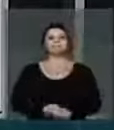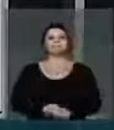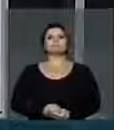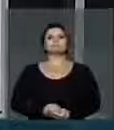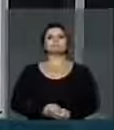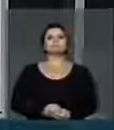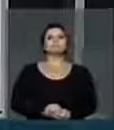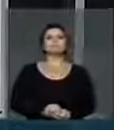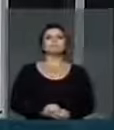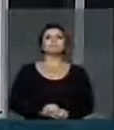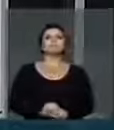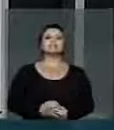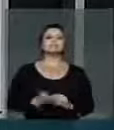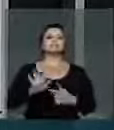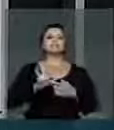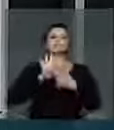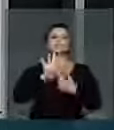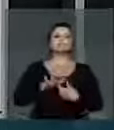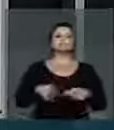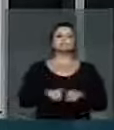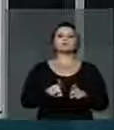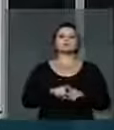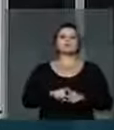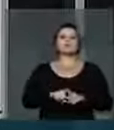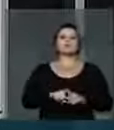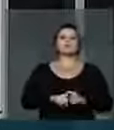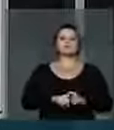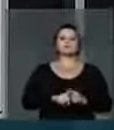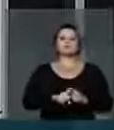Então, esse gigantismo da União